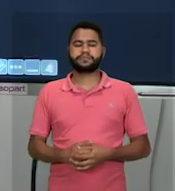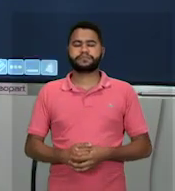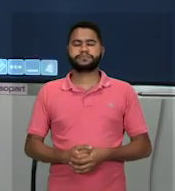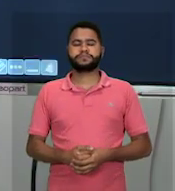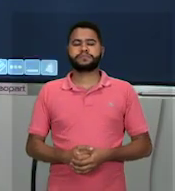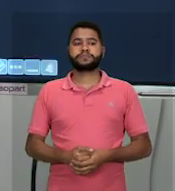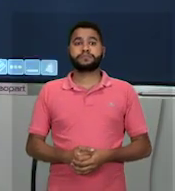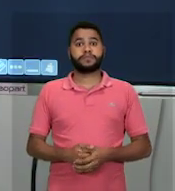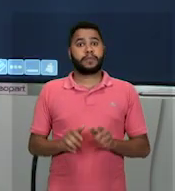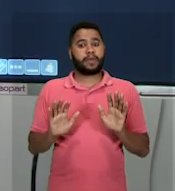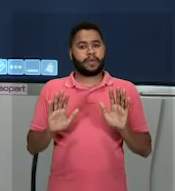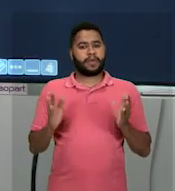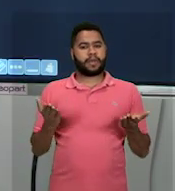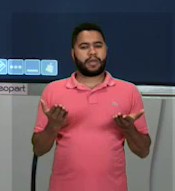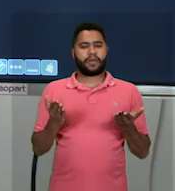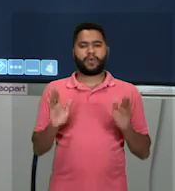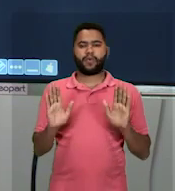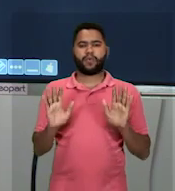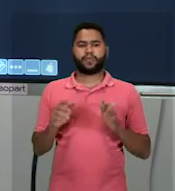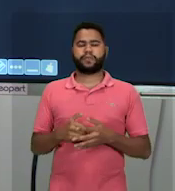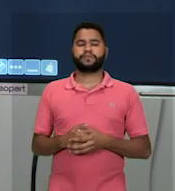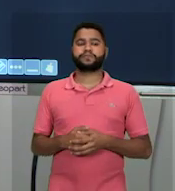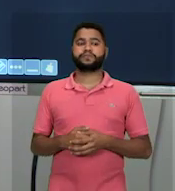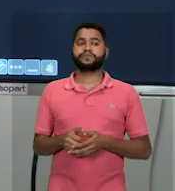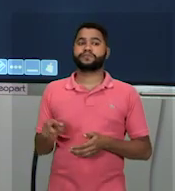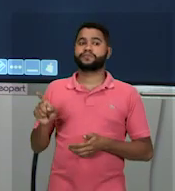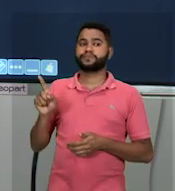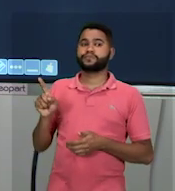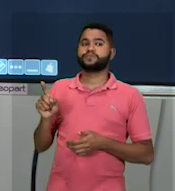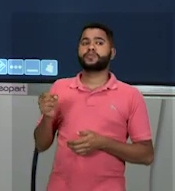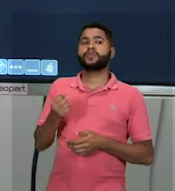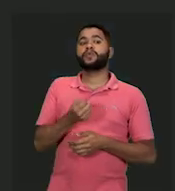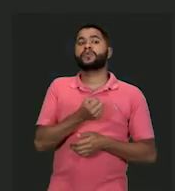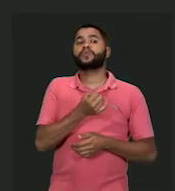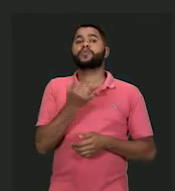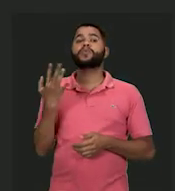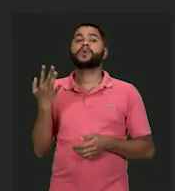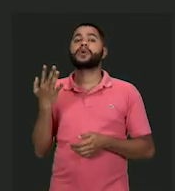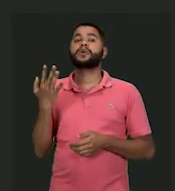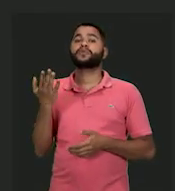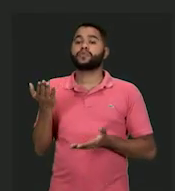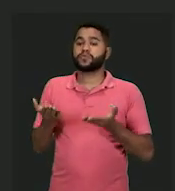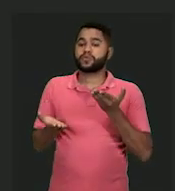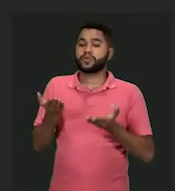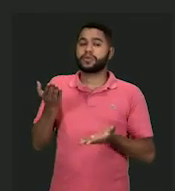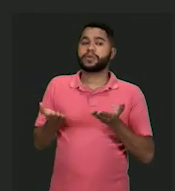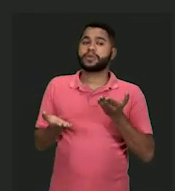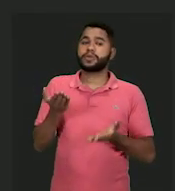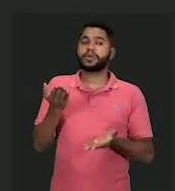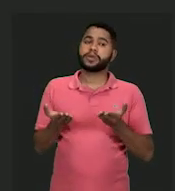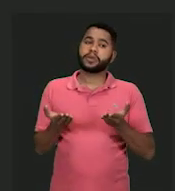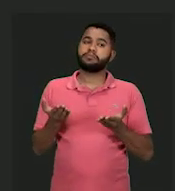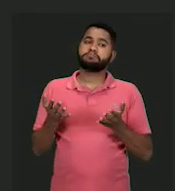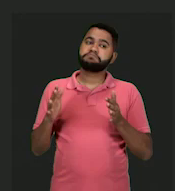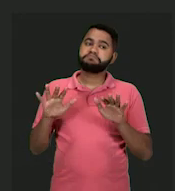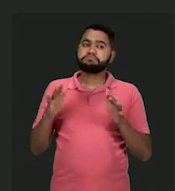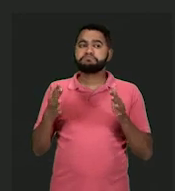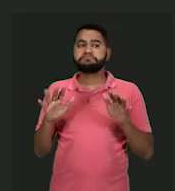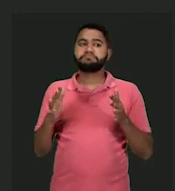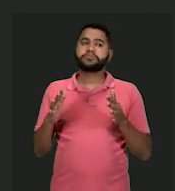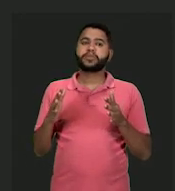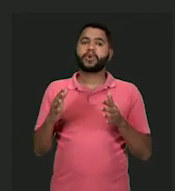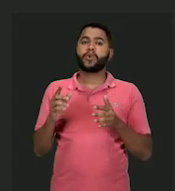Pelo menos por enquanto. Nessas condições, quantos quilogramas de papel rende, em média, um pé